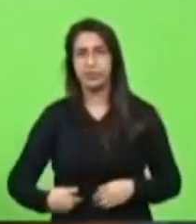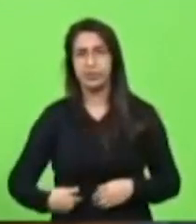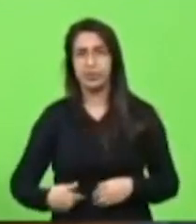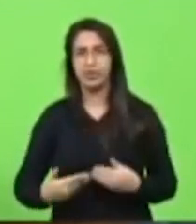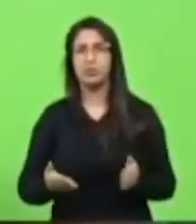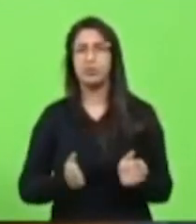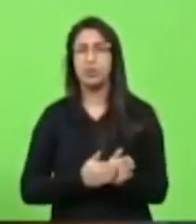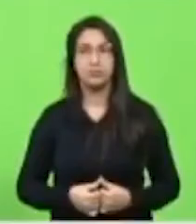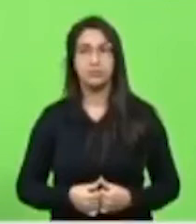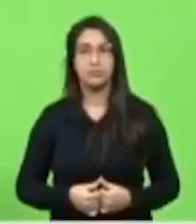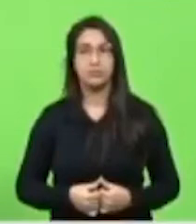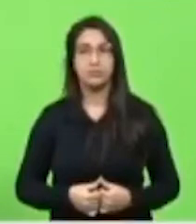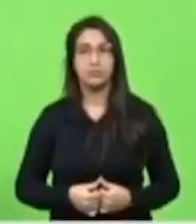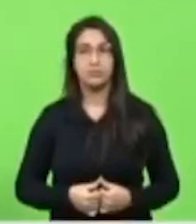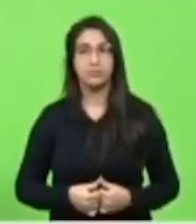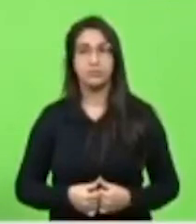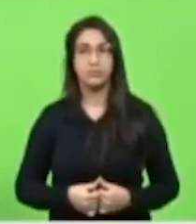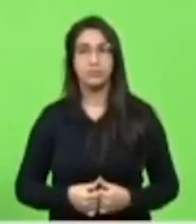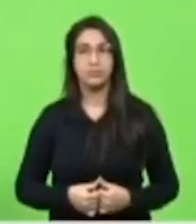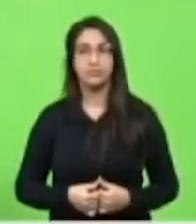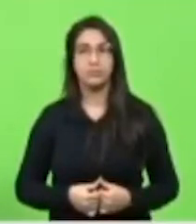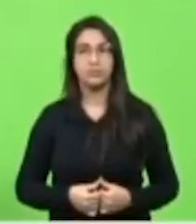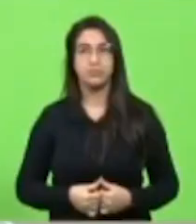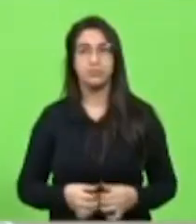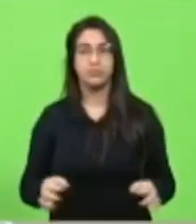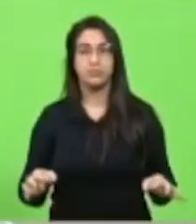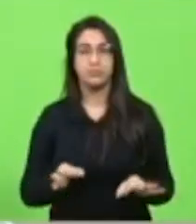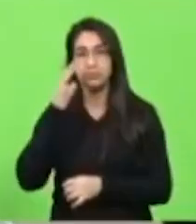né, lhe apoiando. Encerrada a votação,